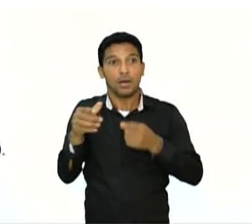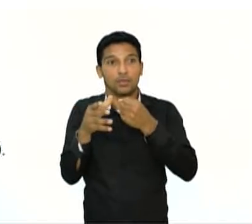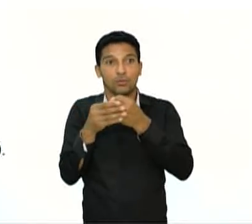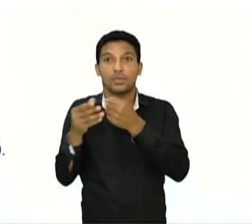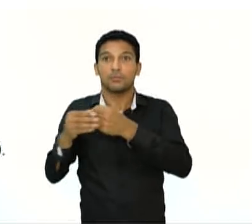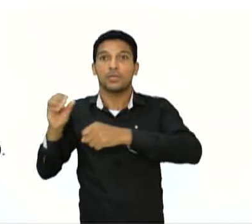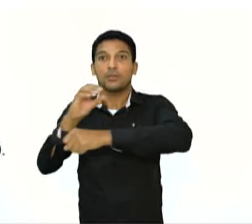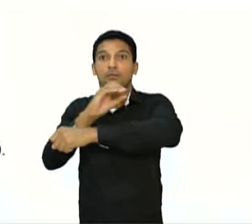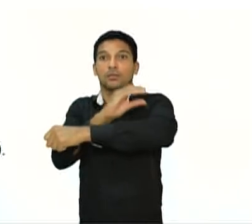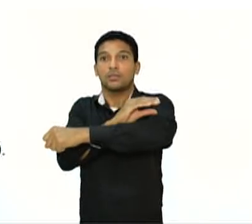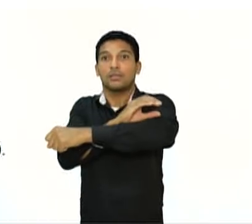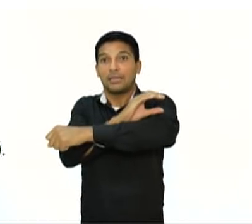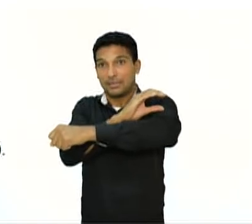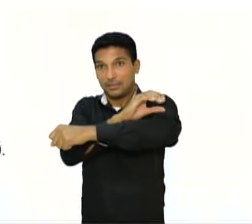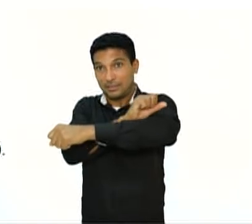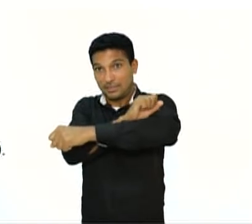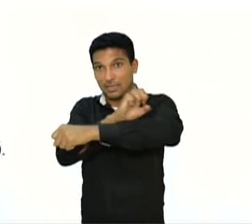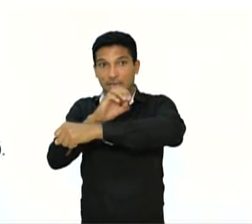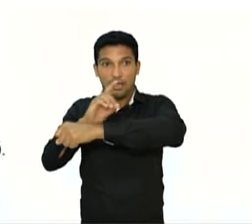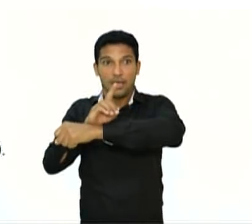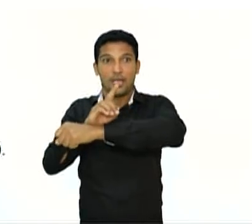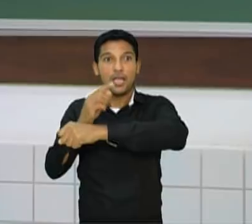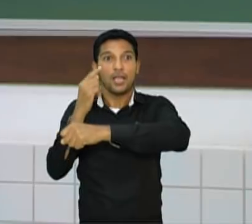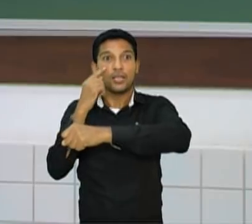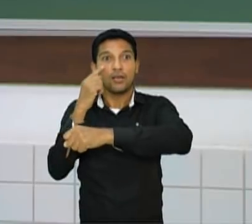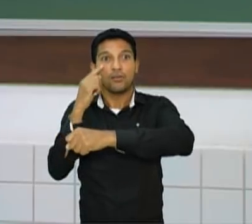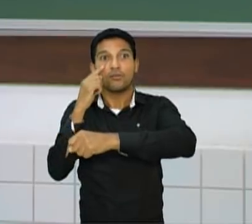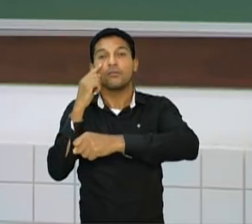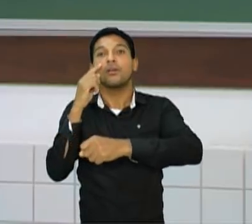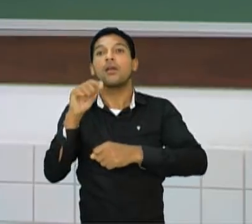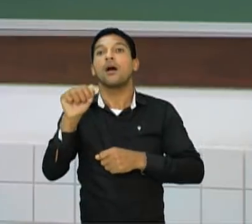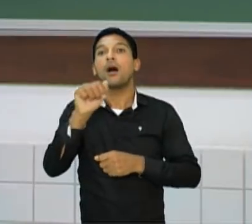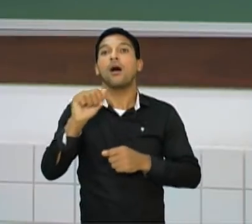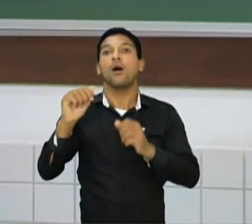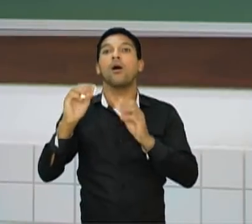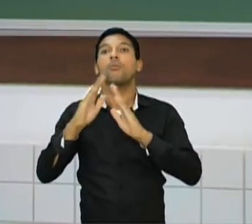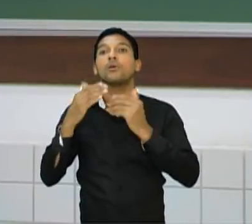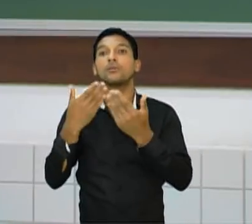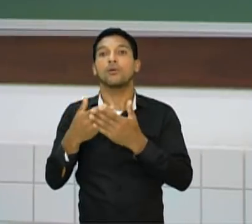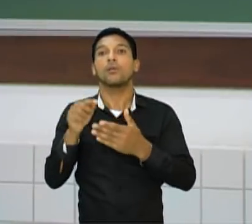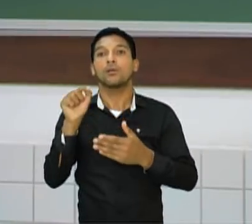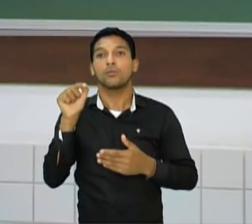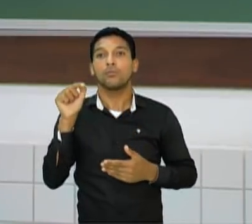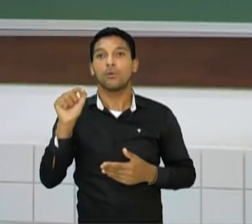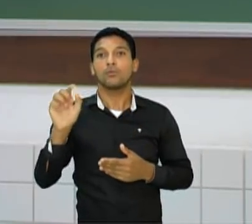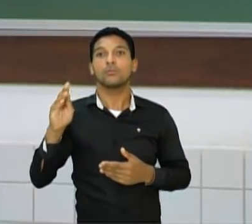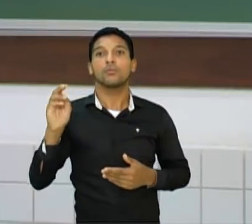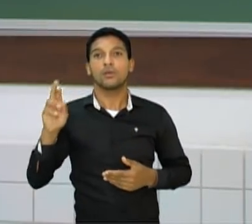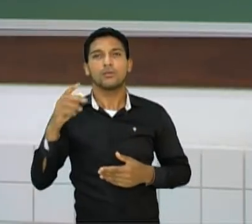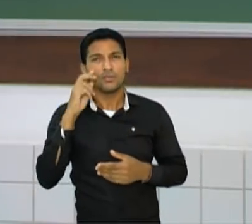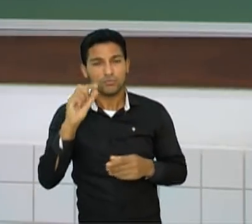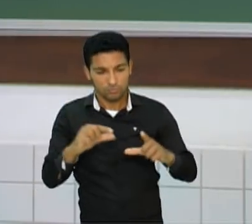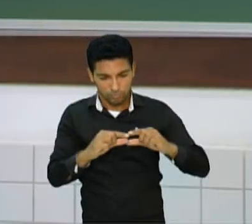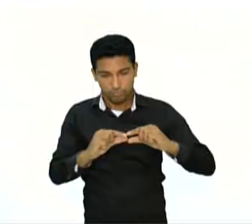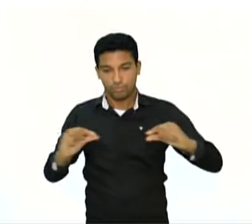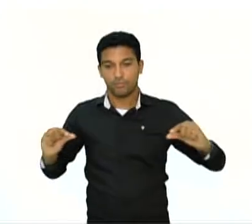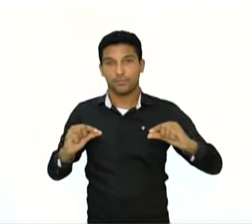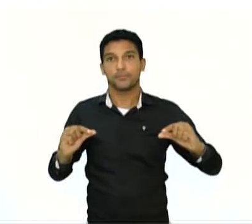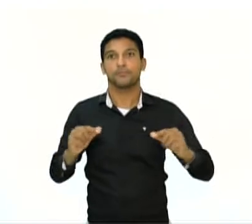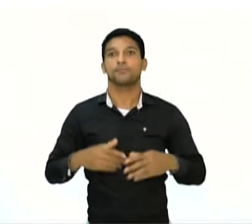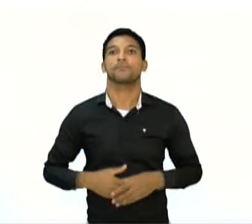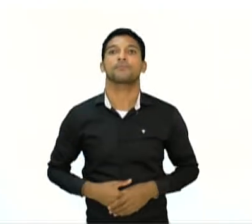estudando, como nós já abordamos aqui nessa aula, o que acontece? Acontece que o professor